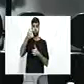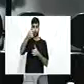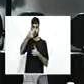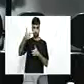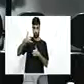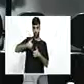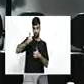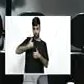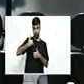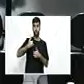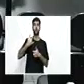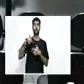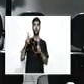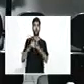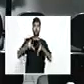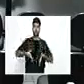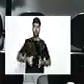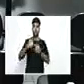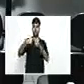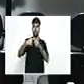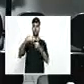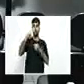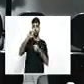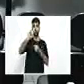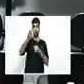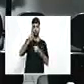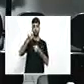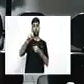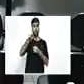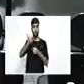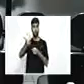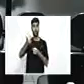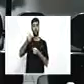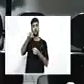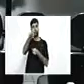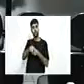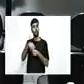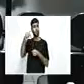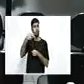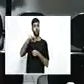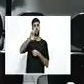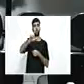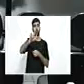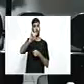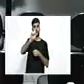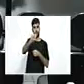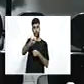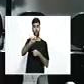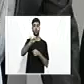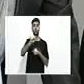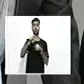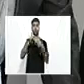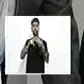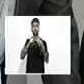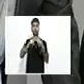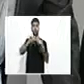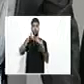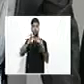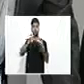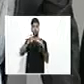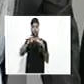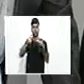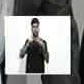idade era natural de Cajuri pai do vereador Antônio Elias Cardoso José Luiz